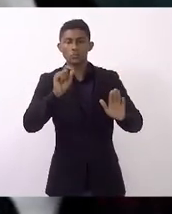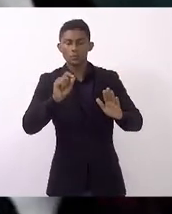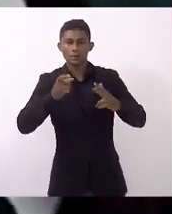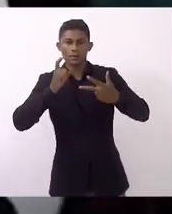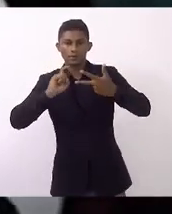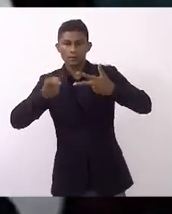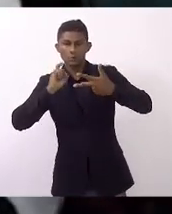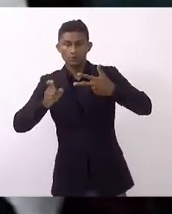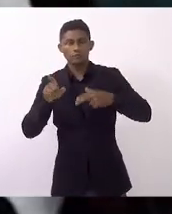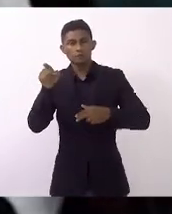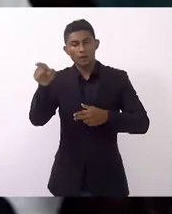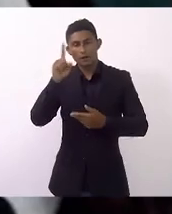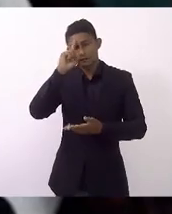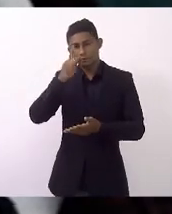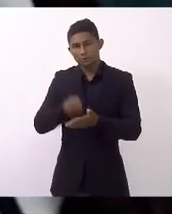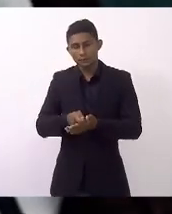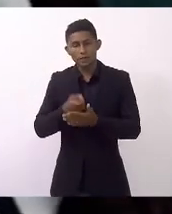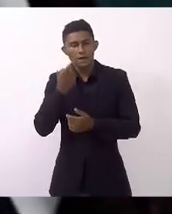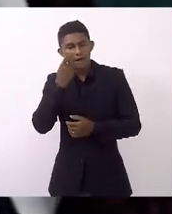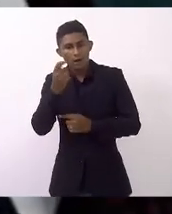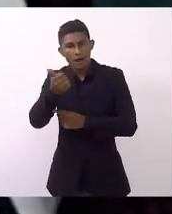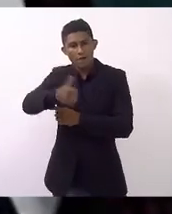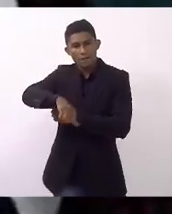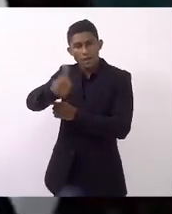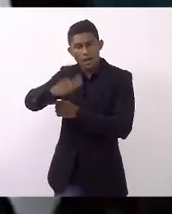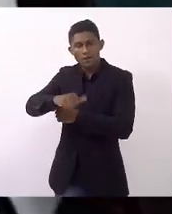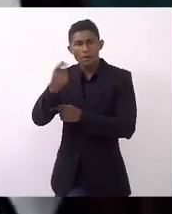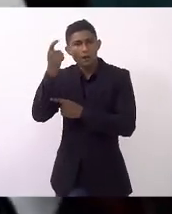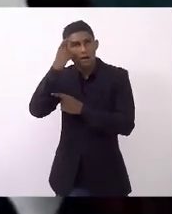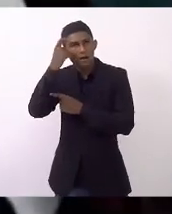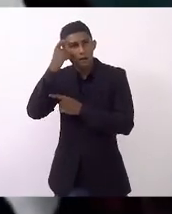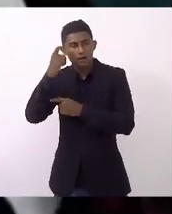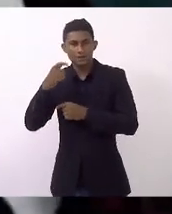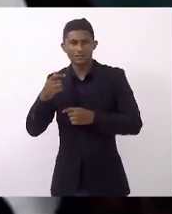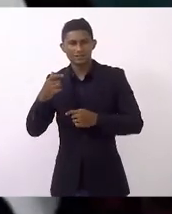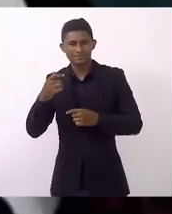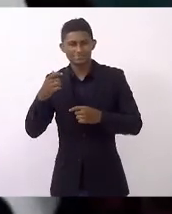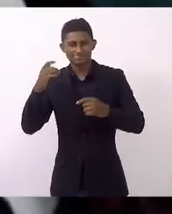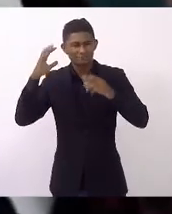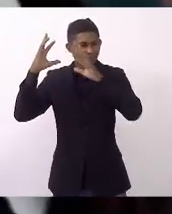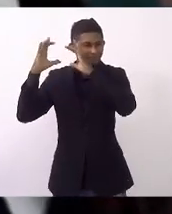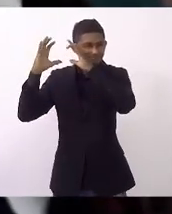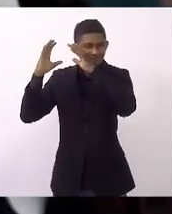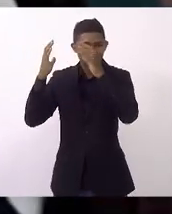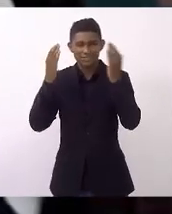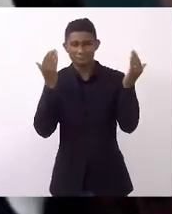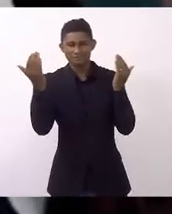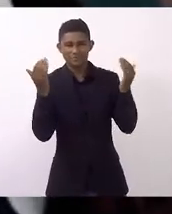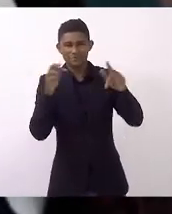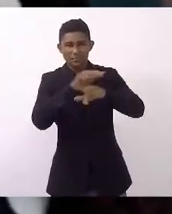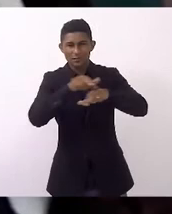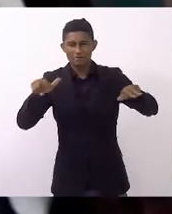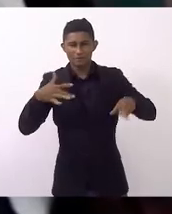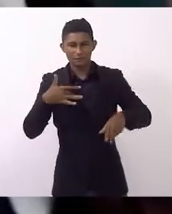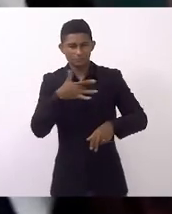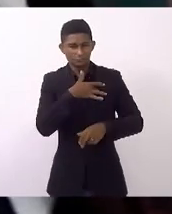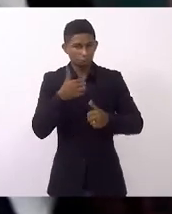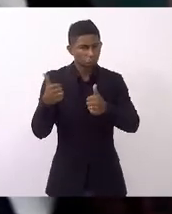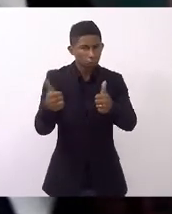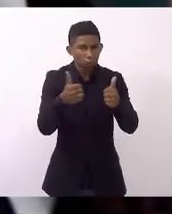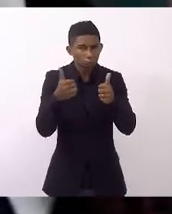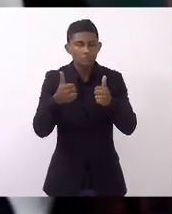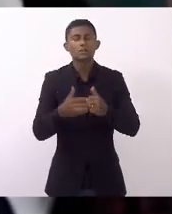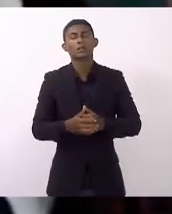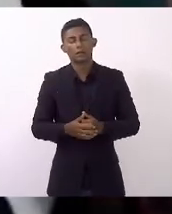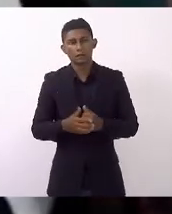Executivo a determinar a avaliação de saúde mental periódica dos profissionais que atuam no atendimento